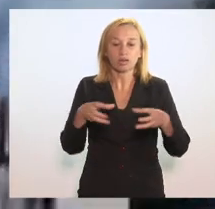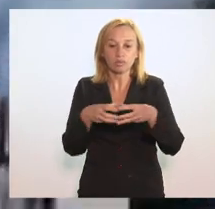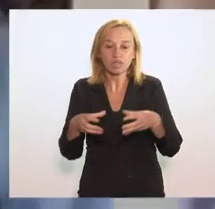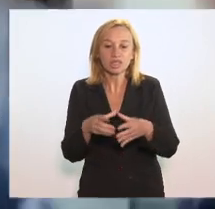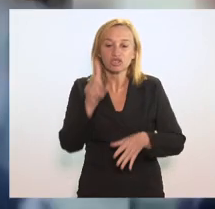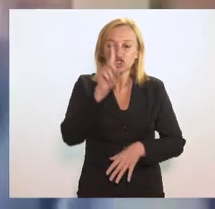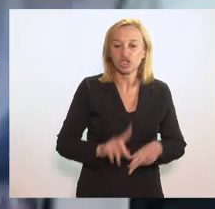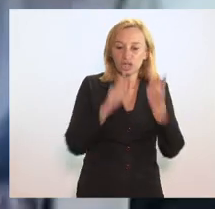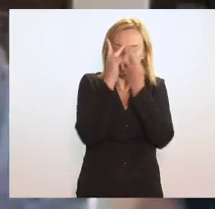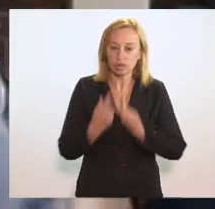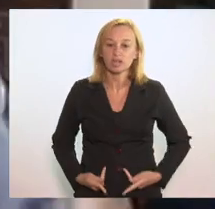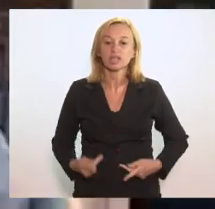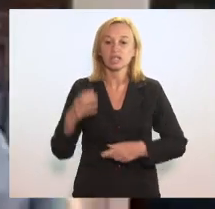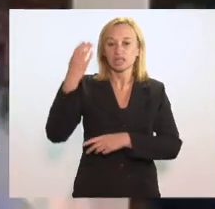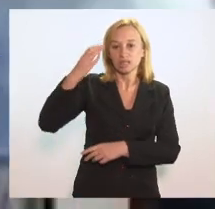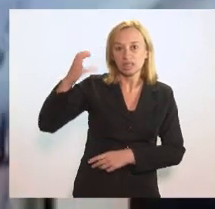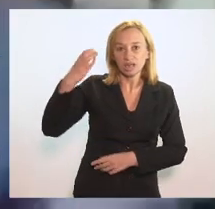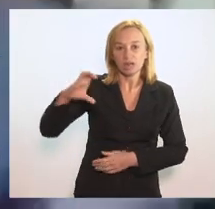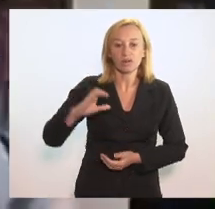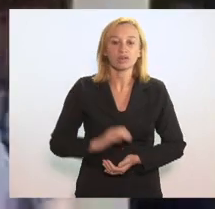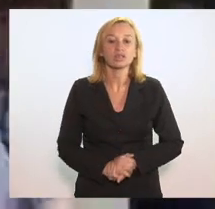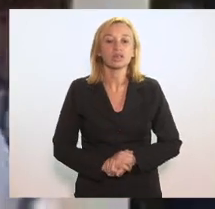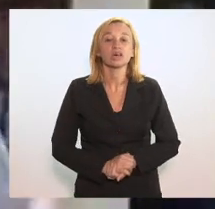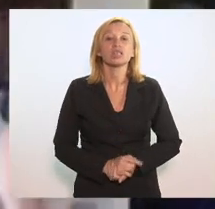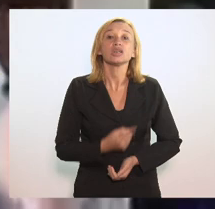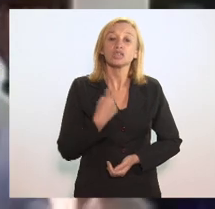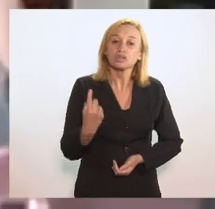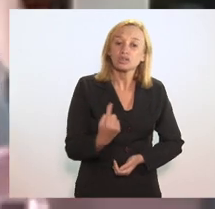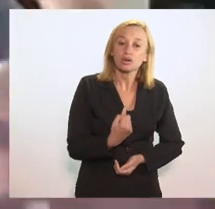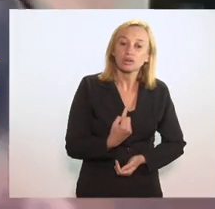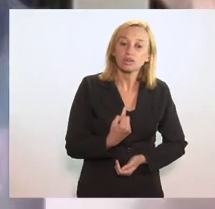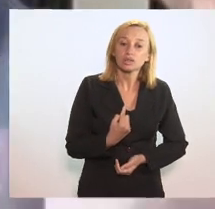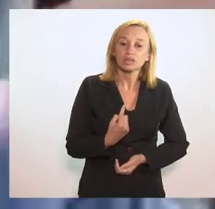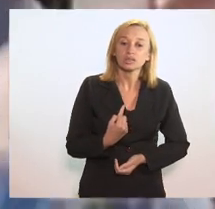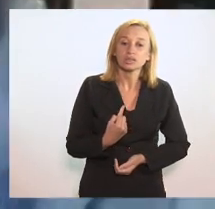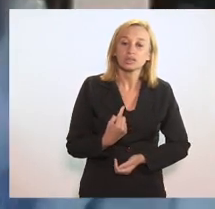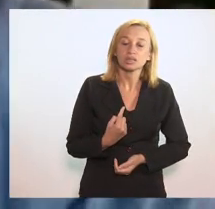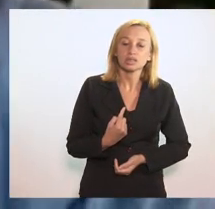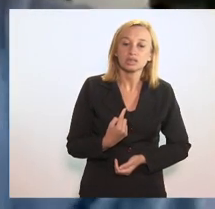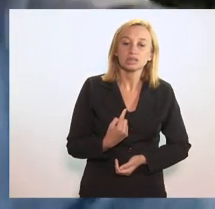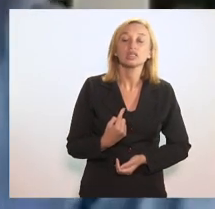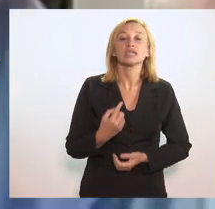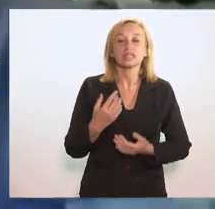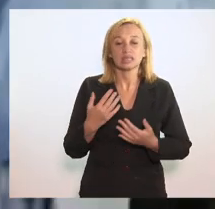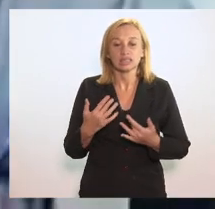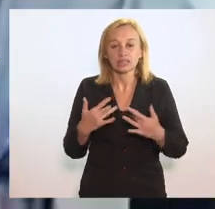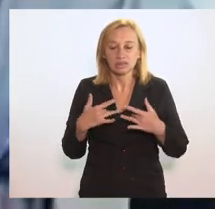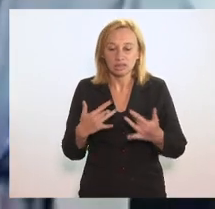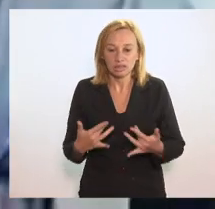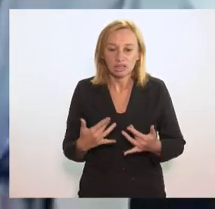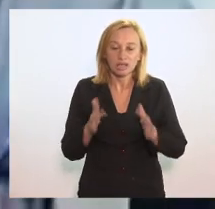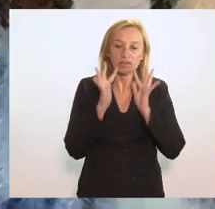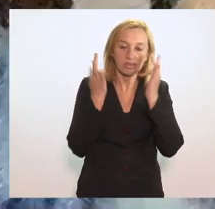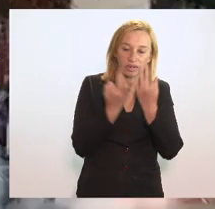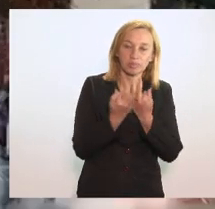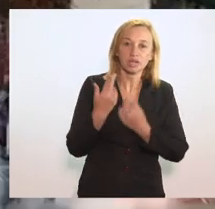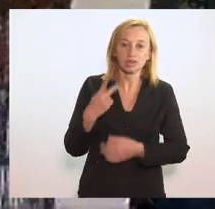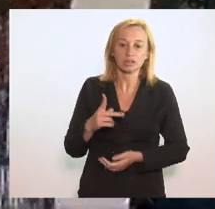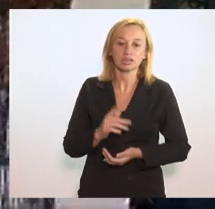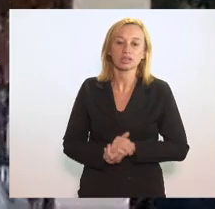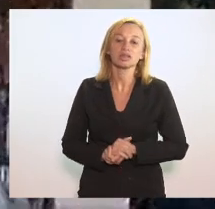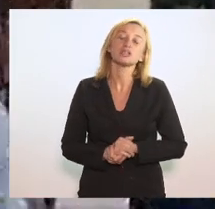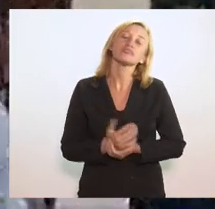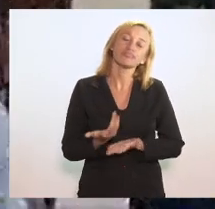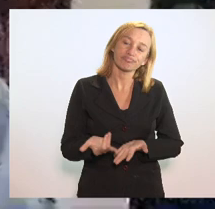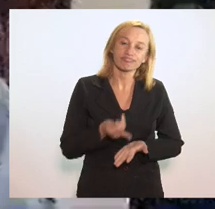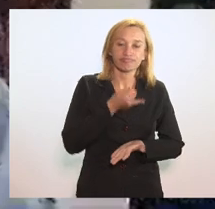da cidade de Niterói. E o nosso aqui pesar sentimentos para a sua família, porque a